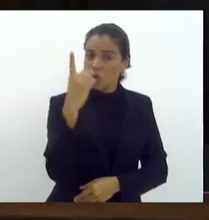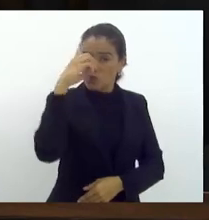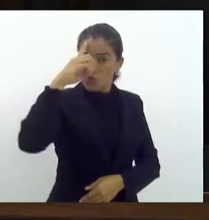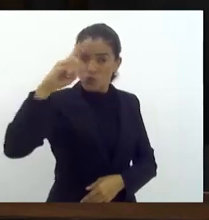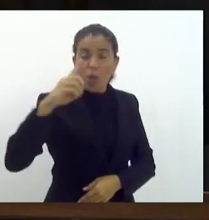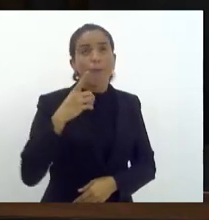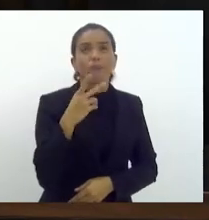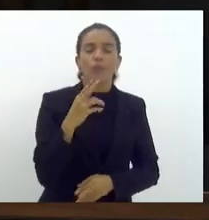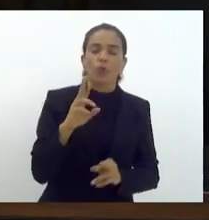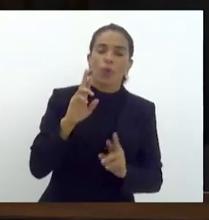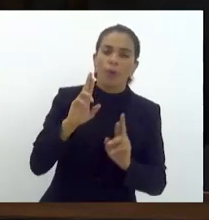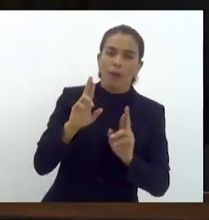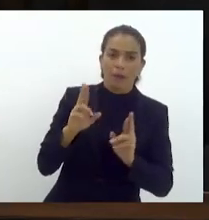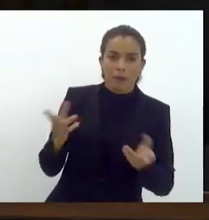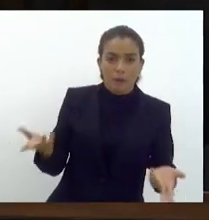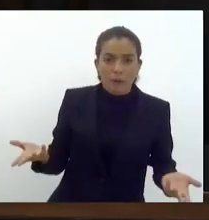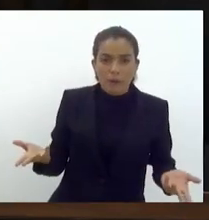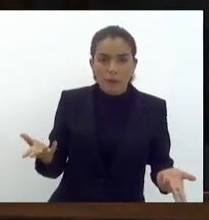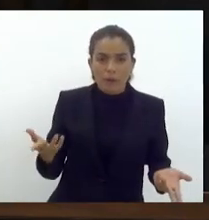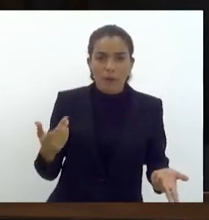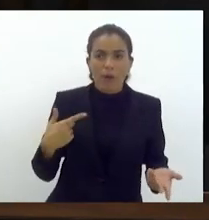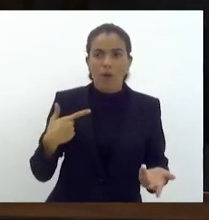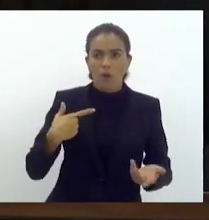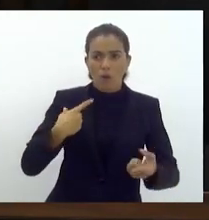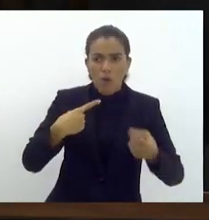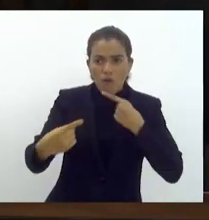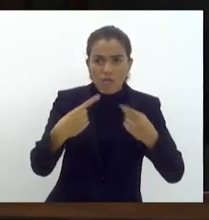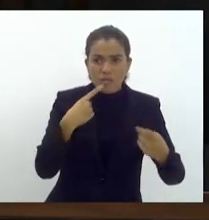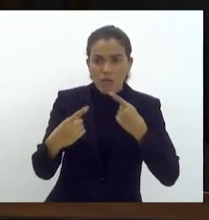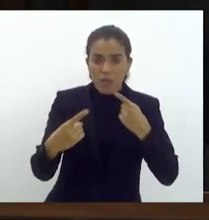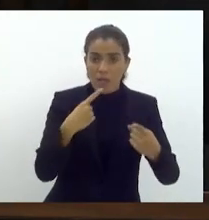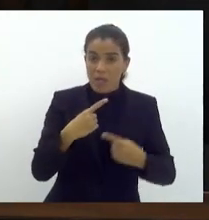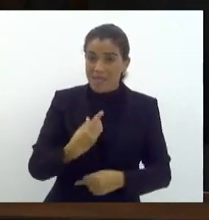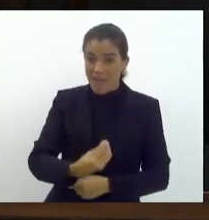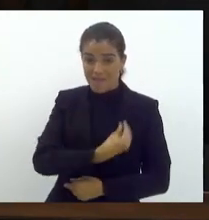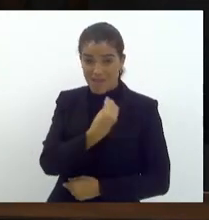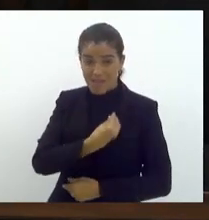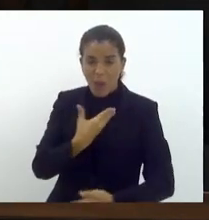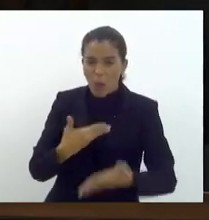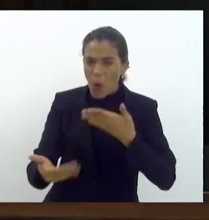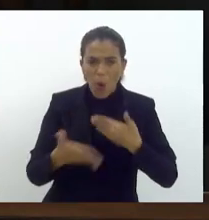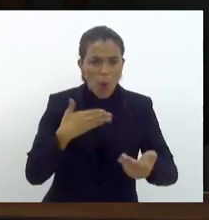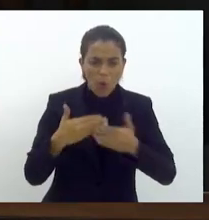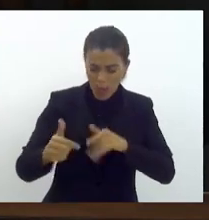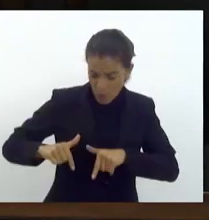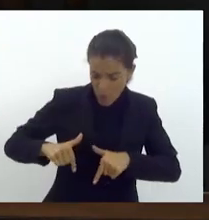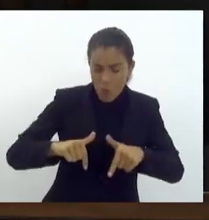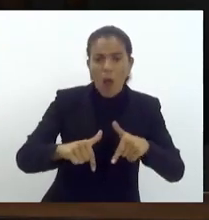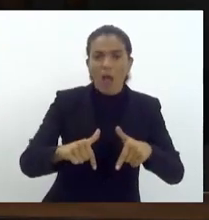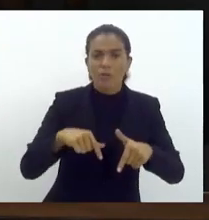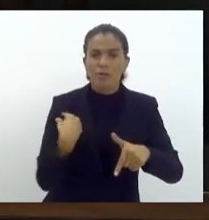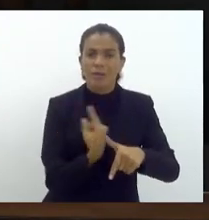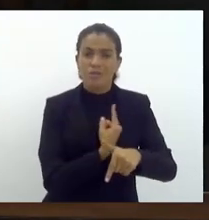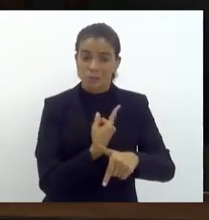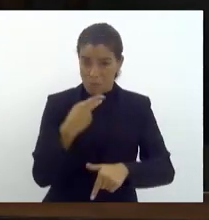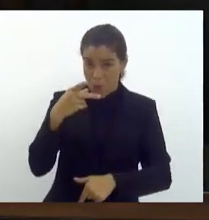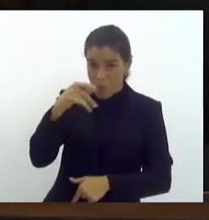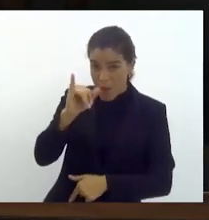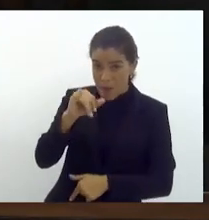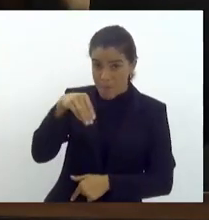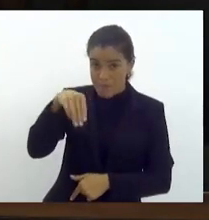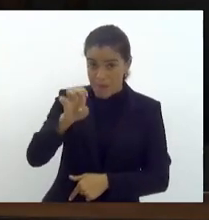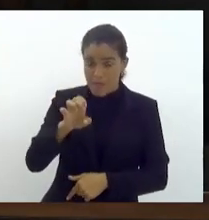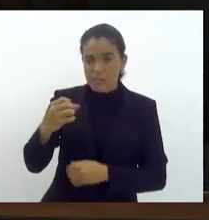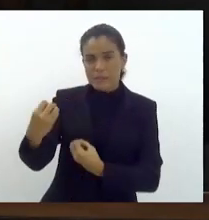melhor dizendo sentado de maneira madura com vocês e na vida Qualquer que seja o Ato da gente meu pai minha mãe